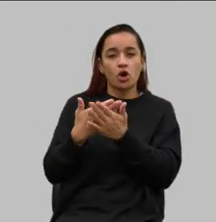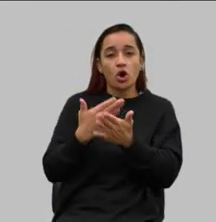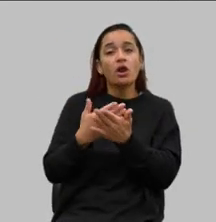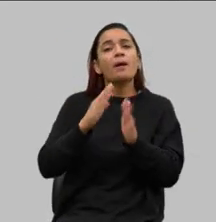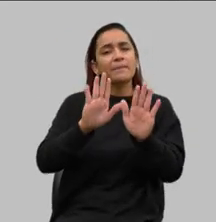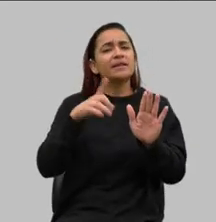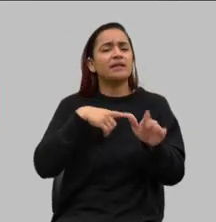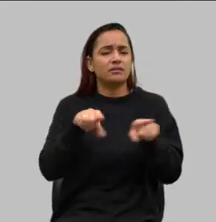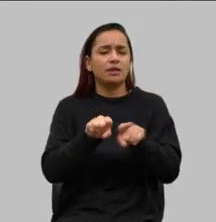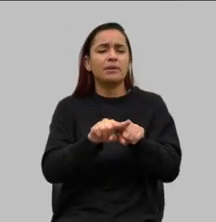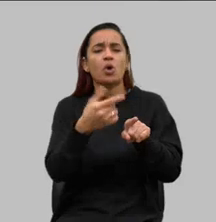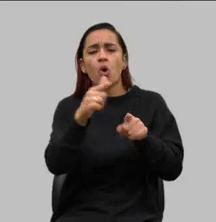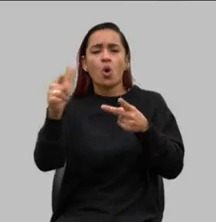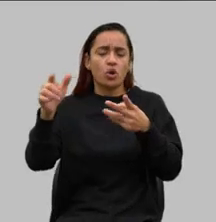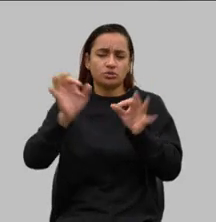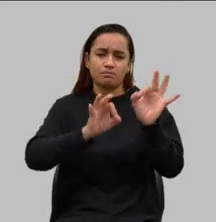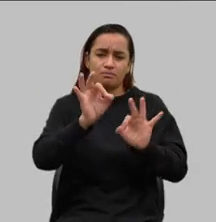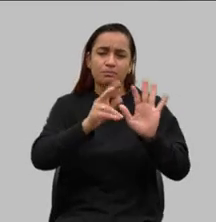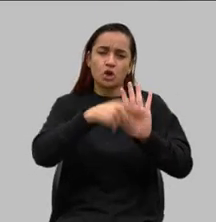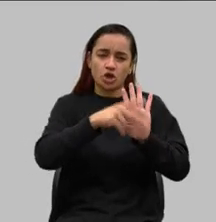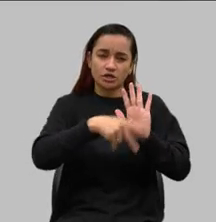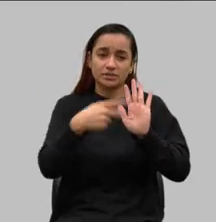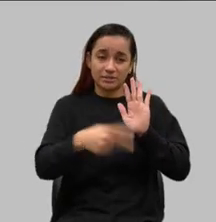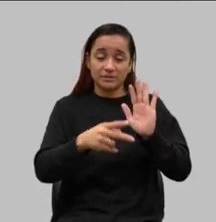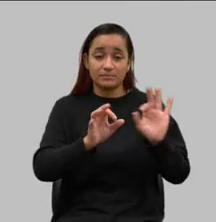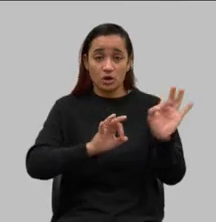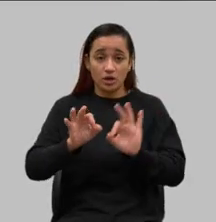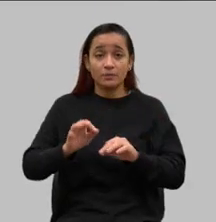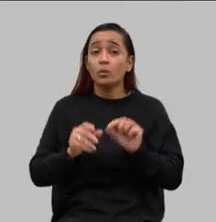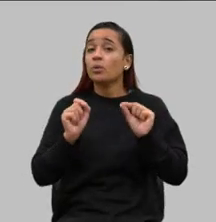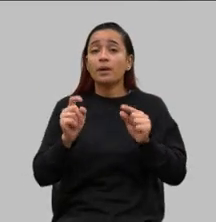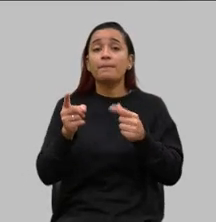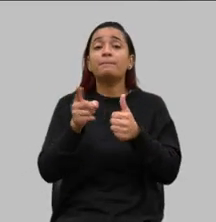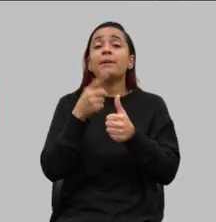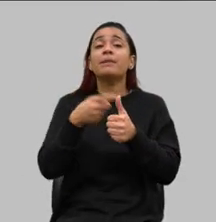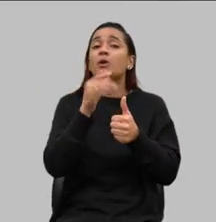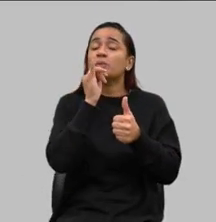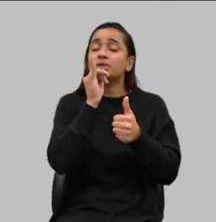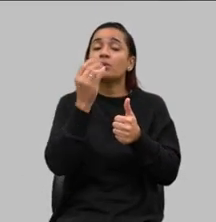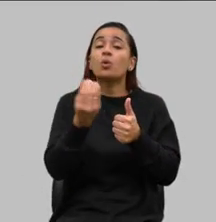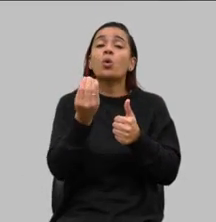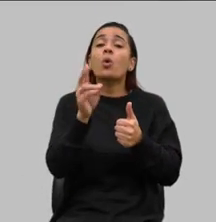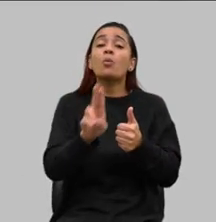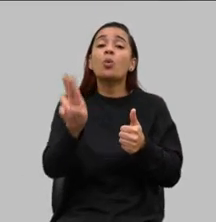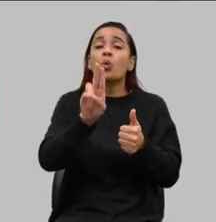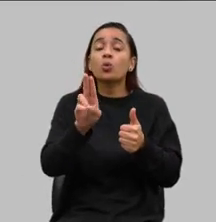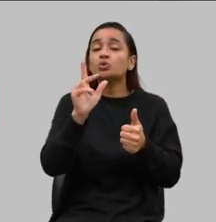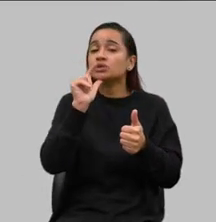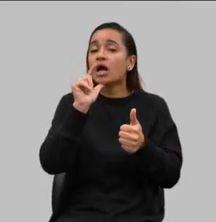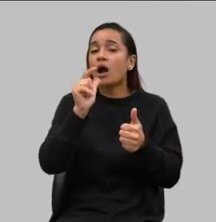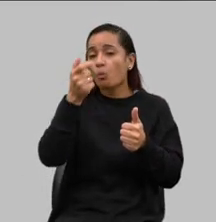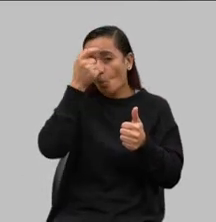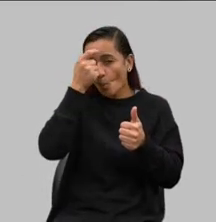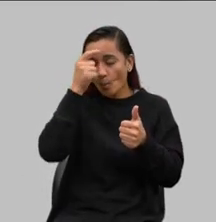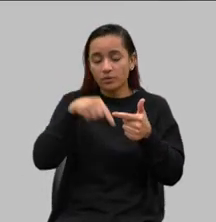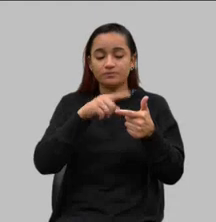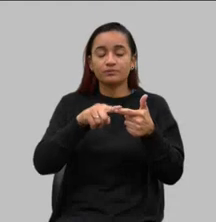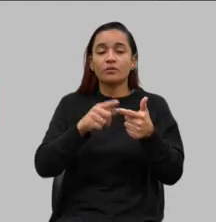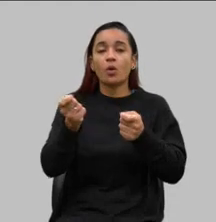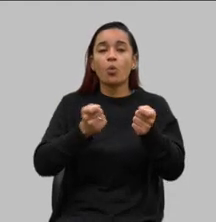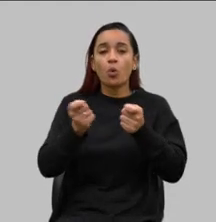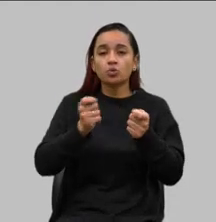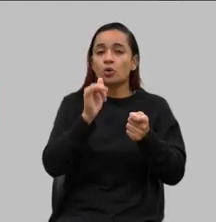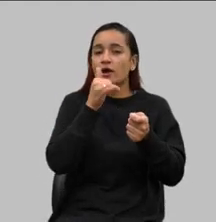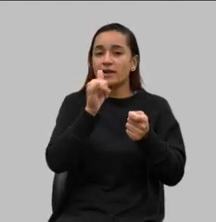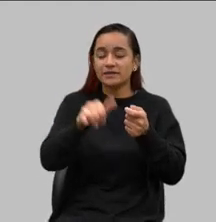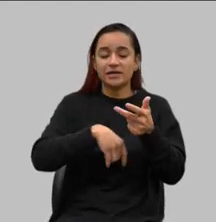programa O primeiro é eficiência do uso da água o segundo é eficiência energética o terceiro é